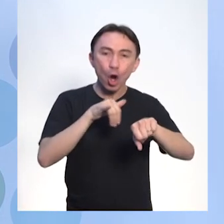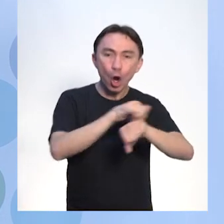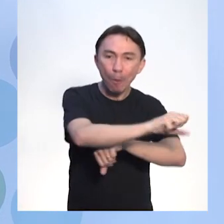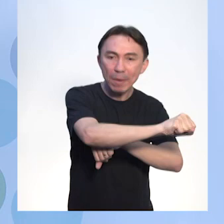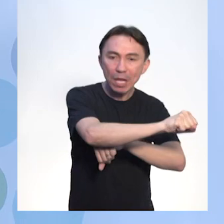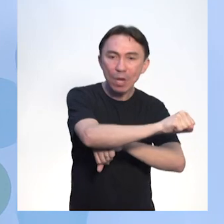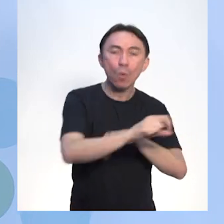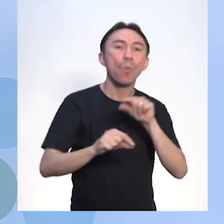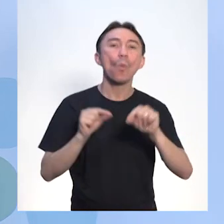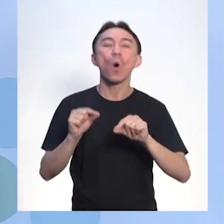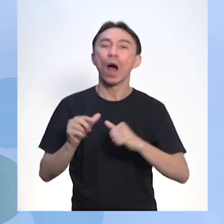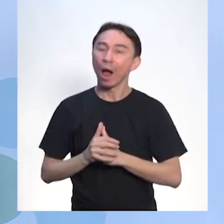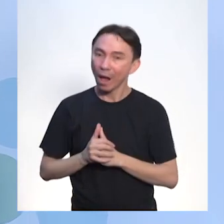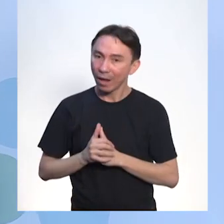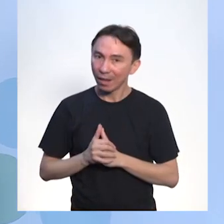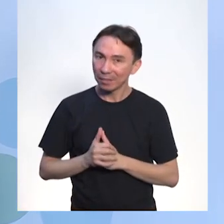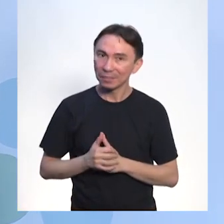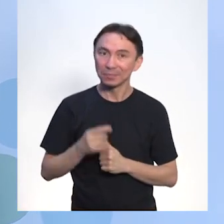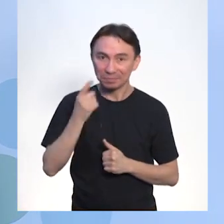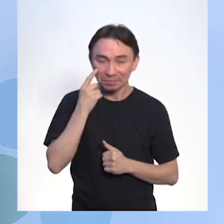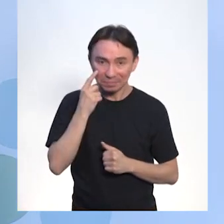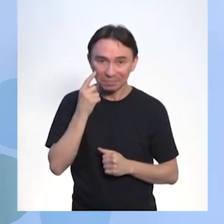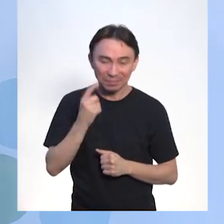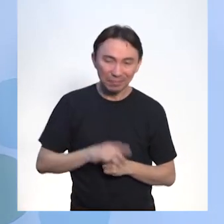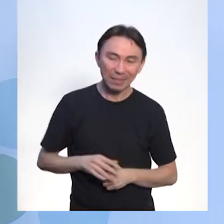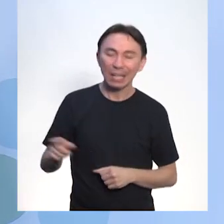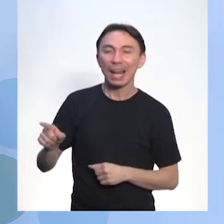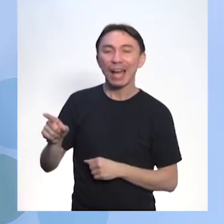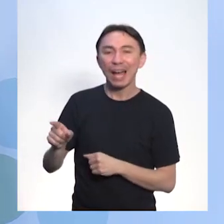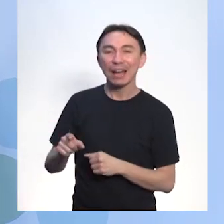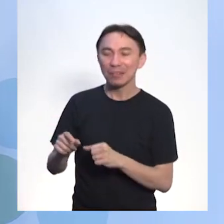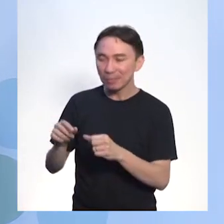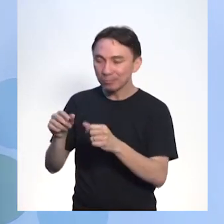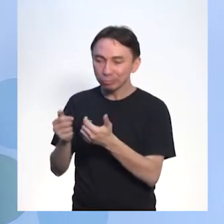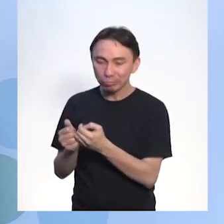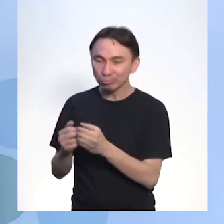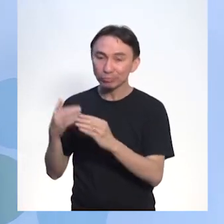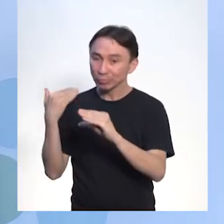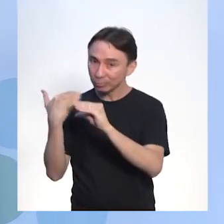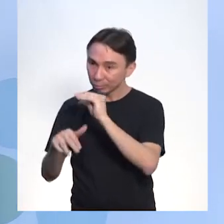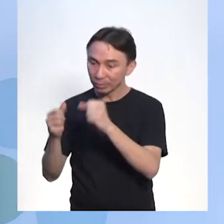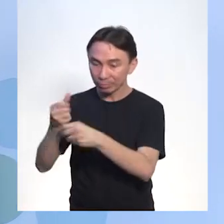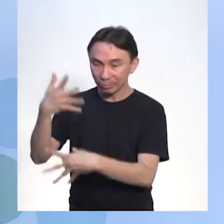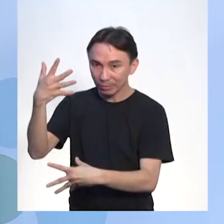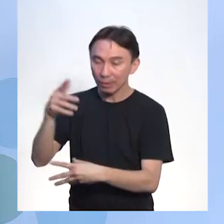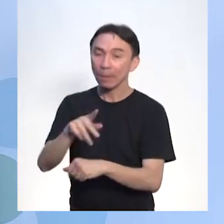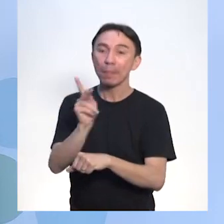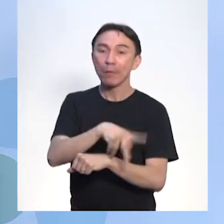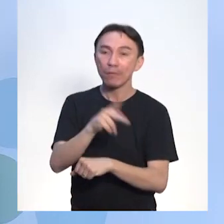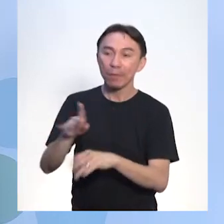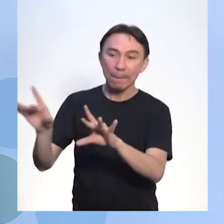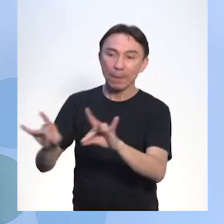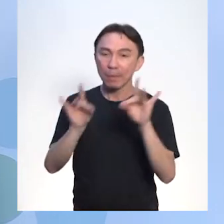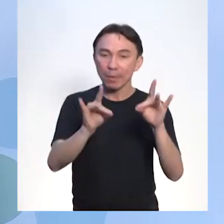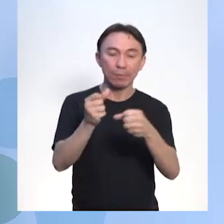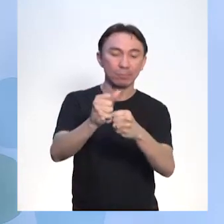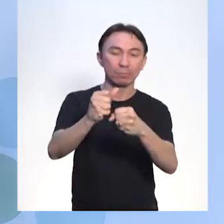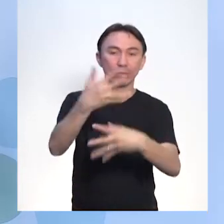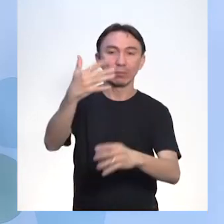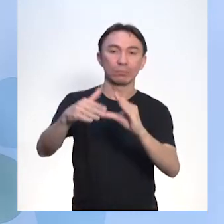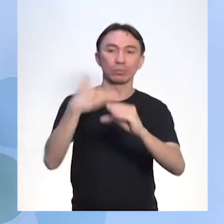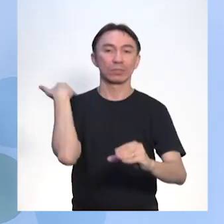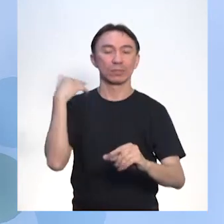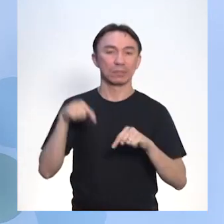no teclado, para que os professores recolham as suas atividades e nos mande aqui no estúdio, ok? Essa